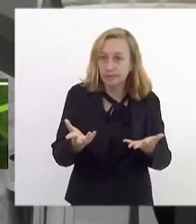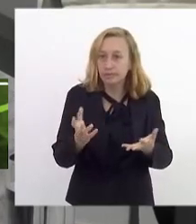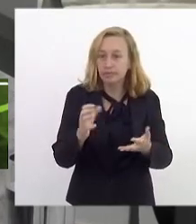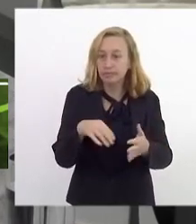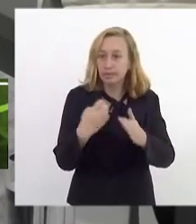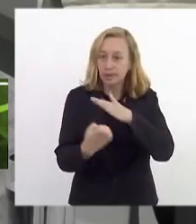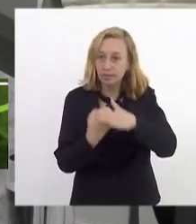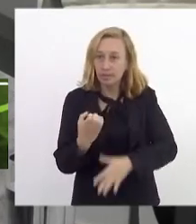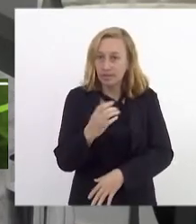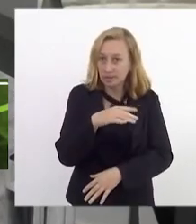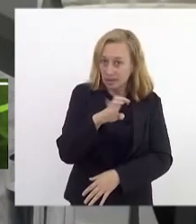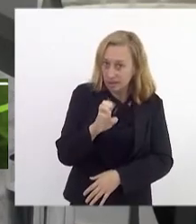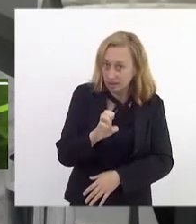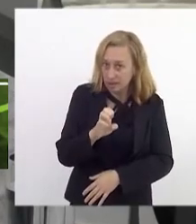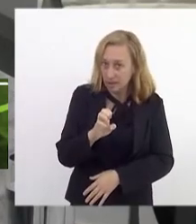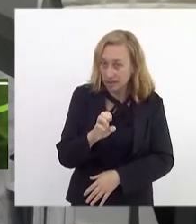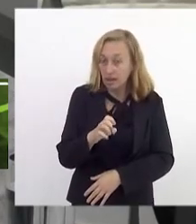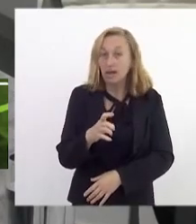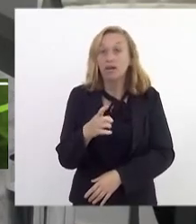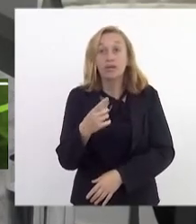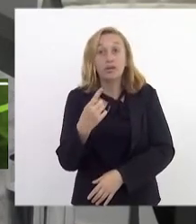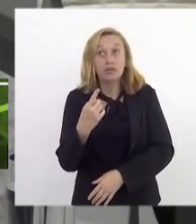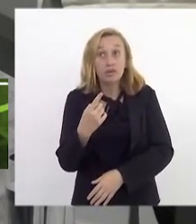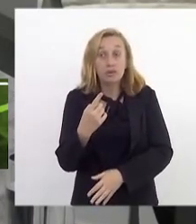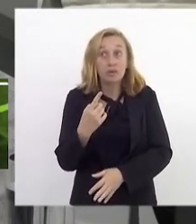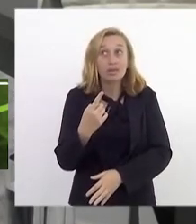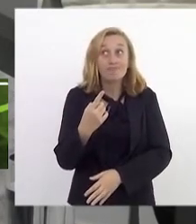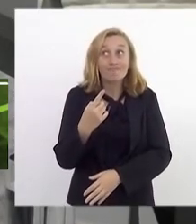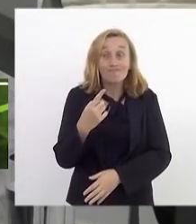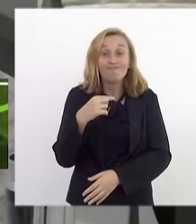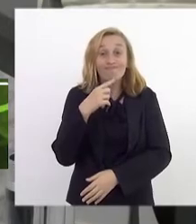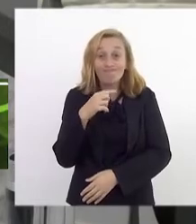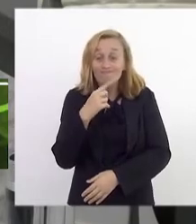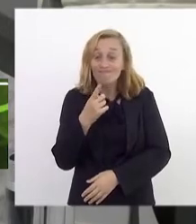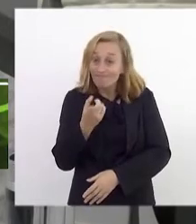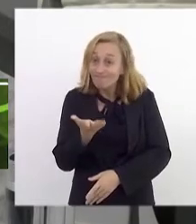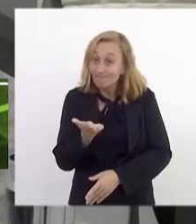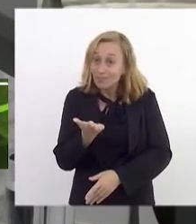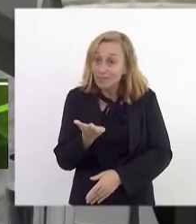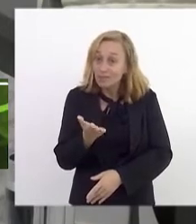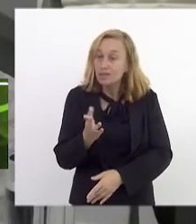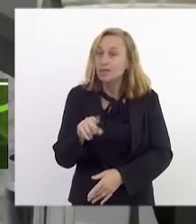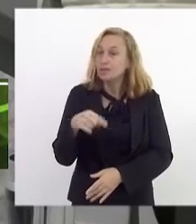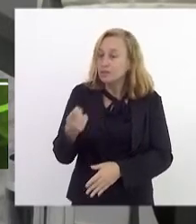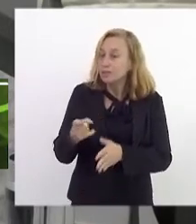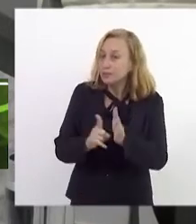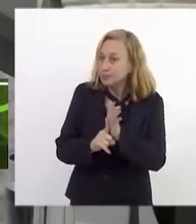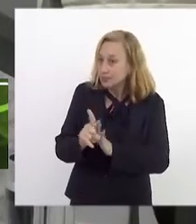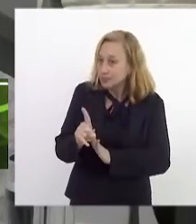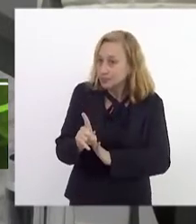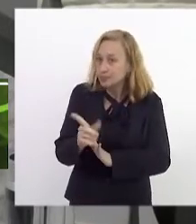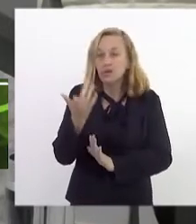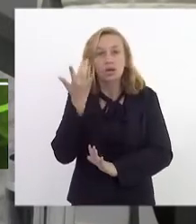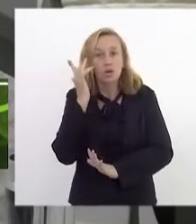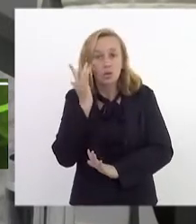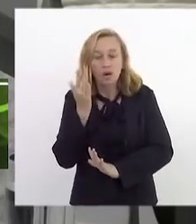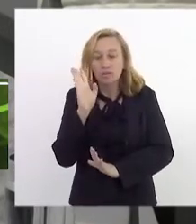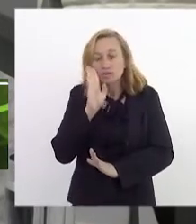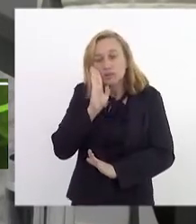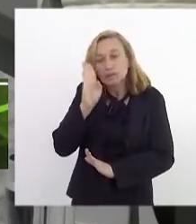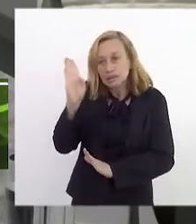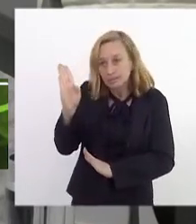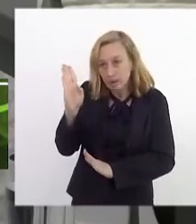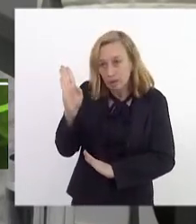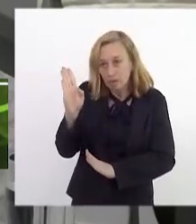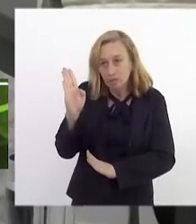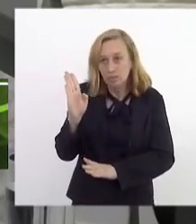SEDAI? Né? Porque a gente fica com essa questão. E aí uma pergunta que eu acho que é fundamental, e